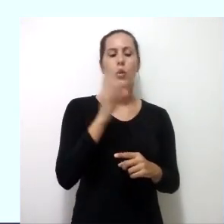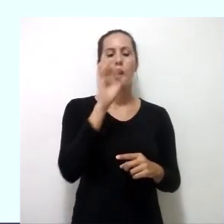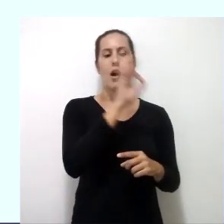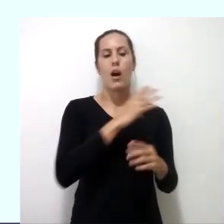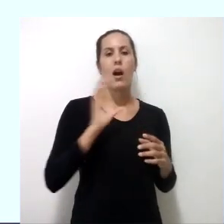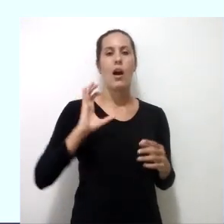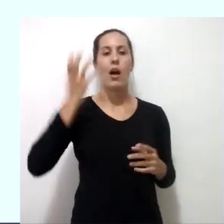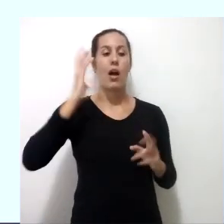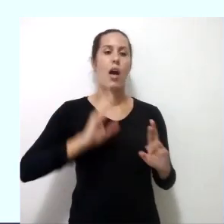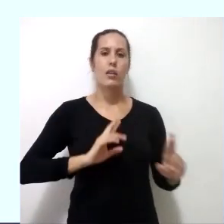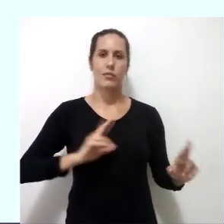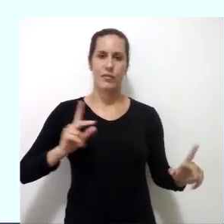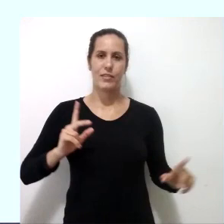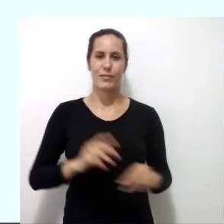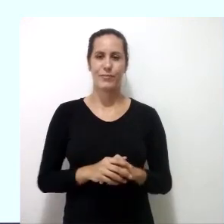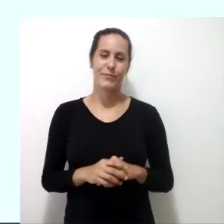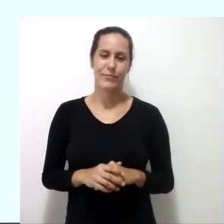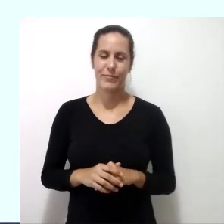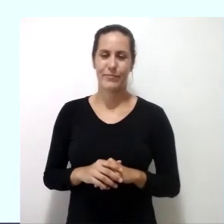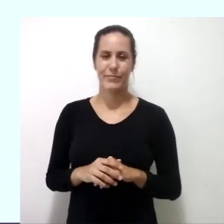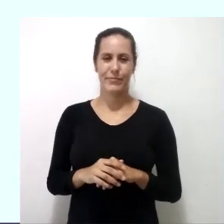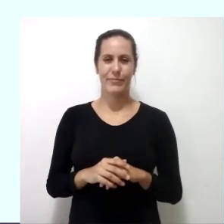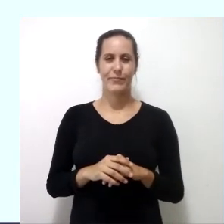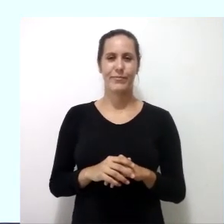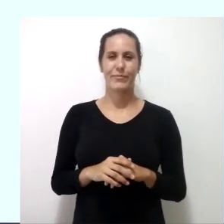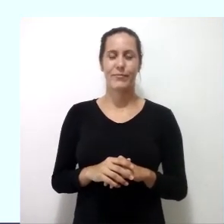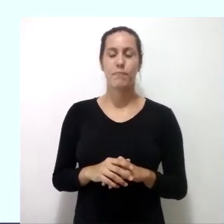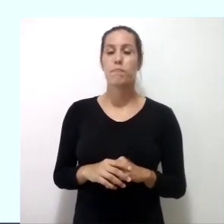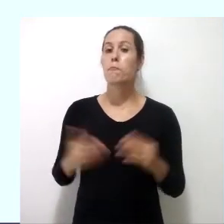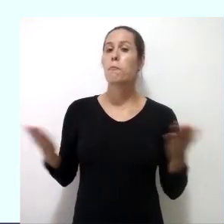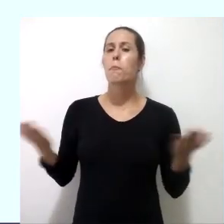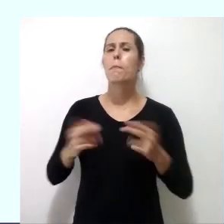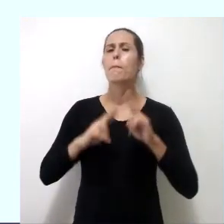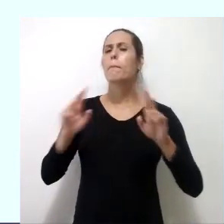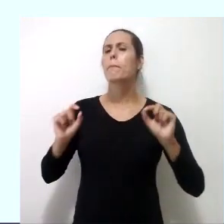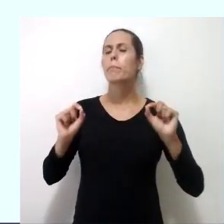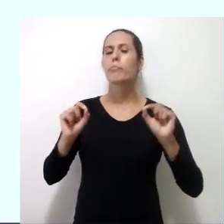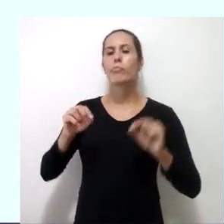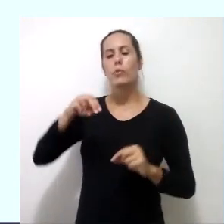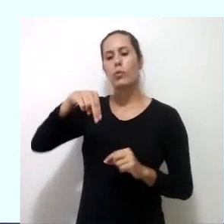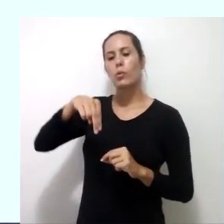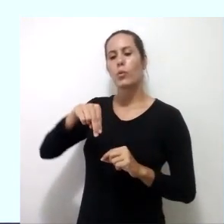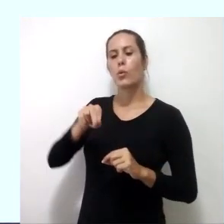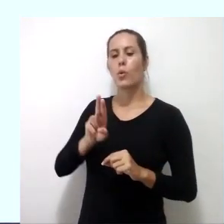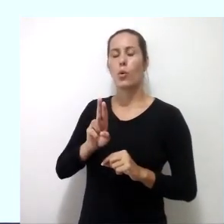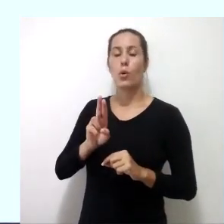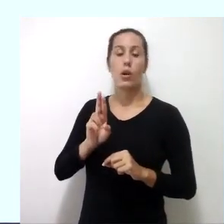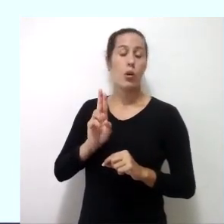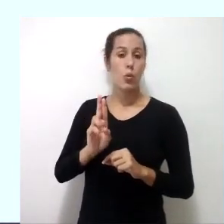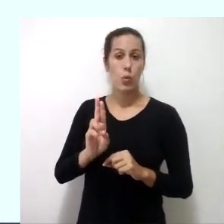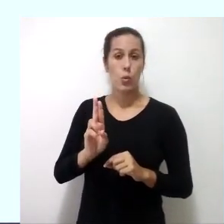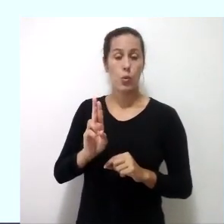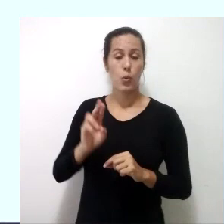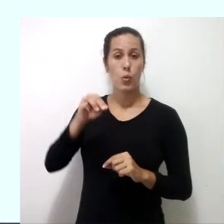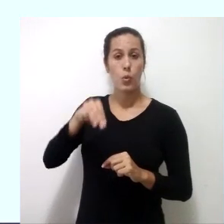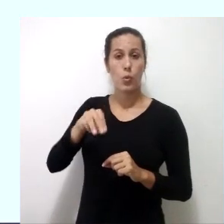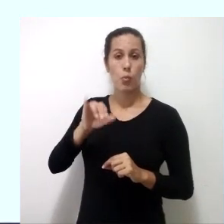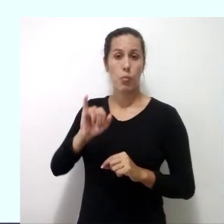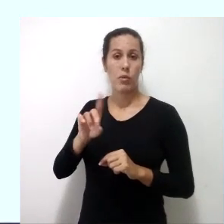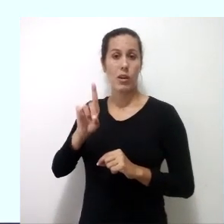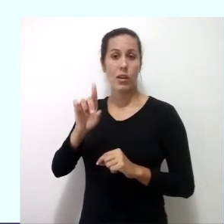Janeiro, que é bem diferente o clima em relação ao nosso estado de Pernambuco. Bora falar agora sobre